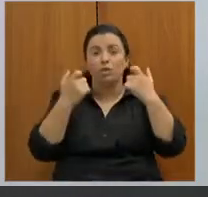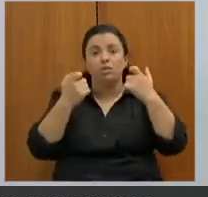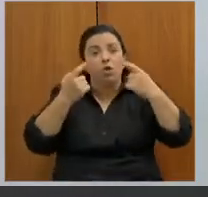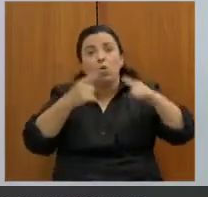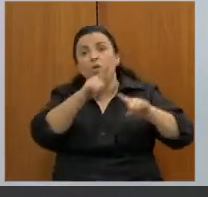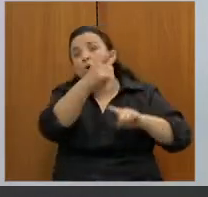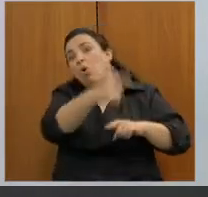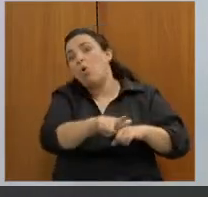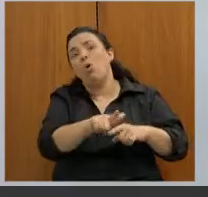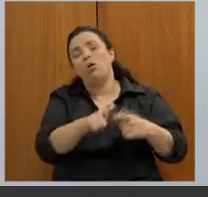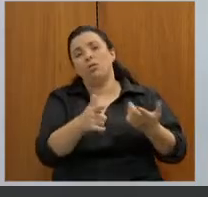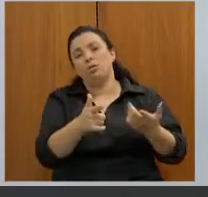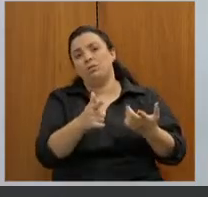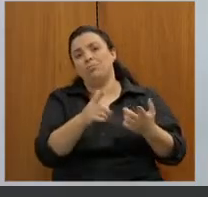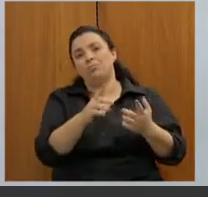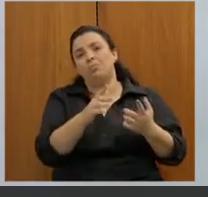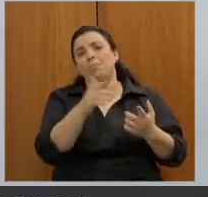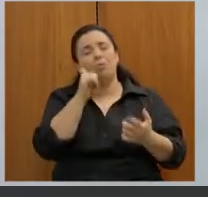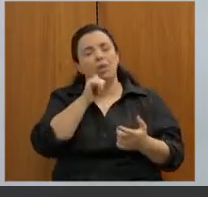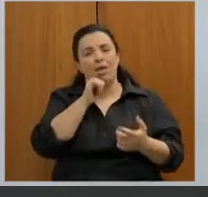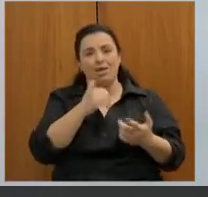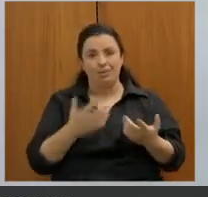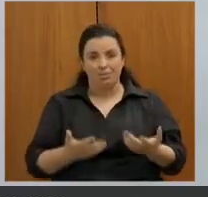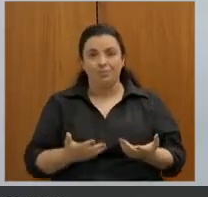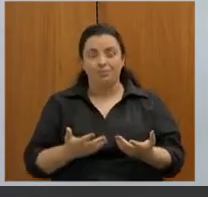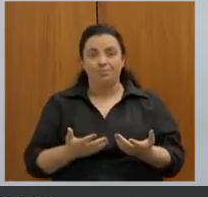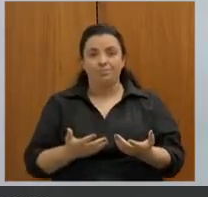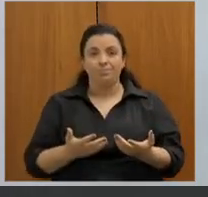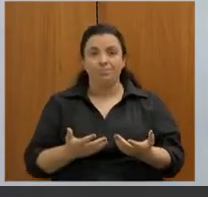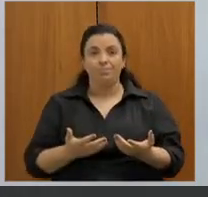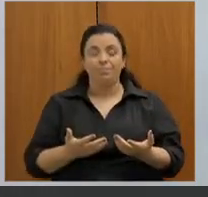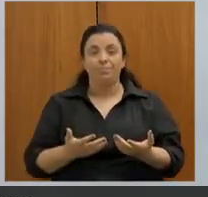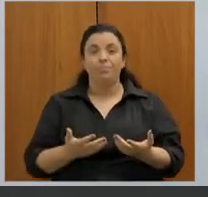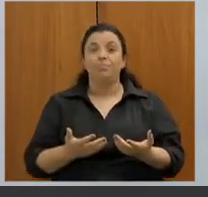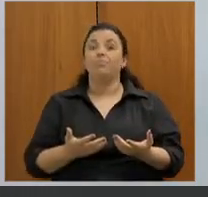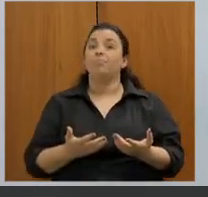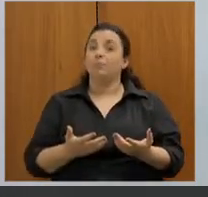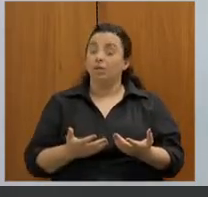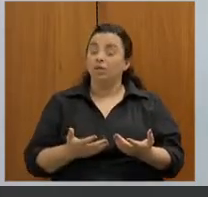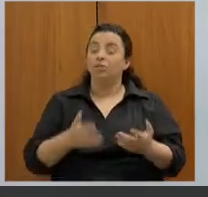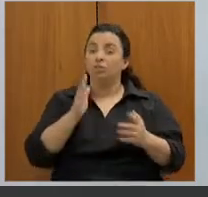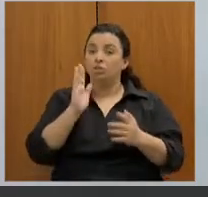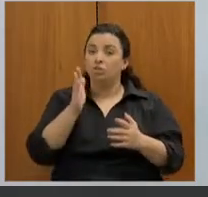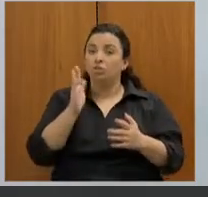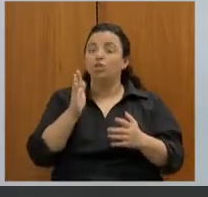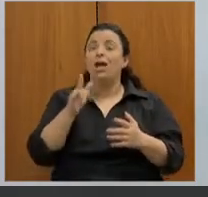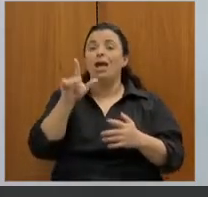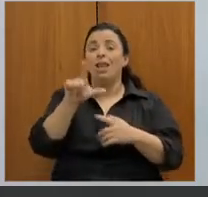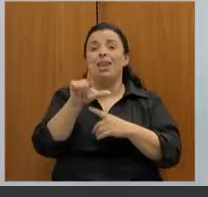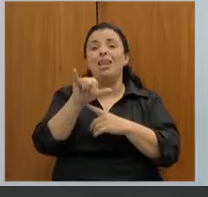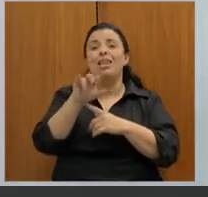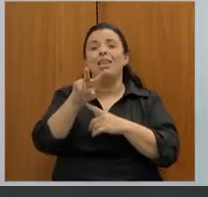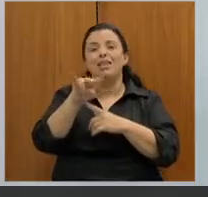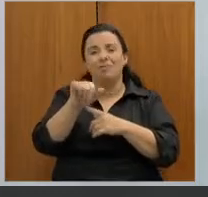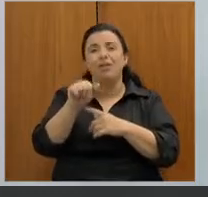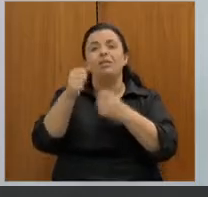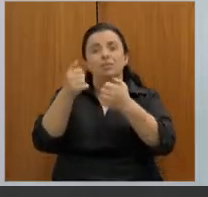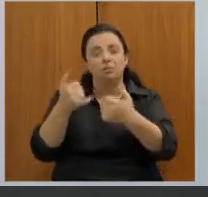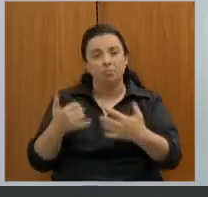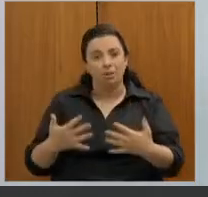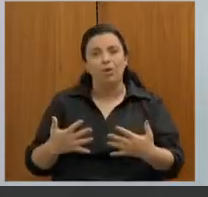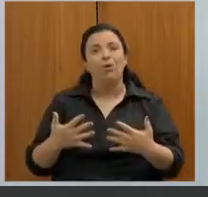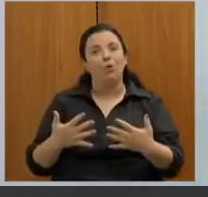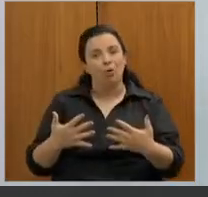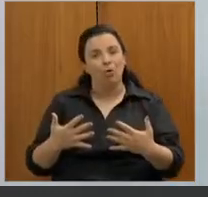outras mulheres e isso né foi inclusive demonstrado pela Lívia né ali